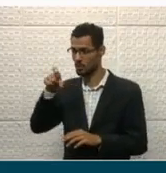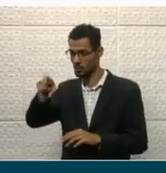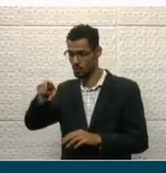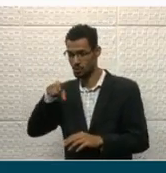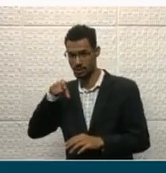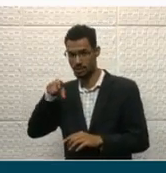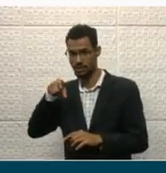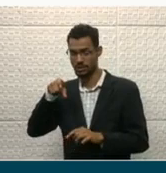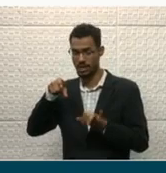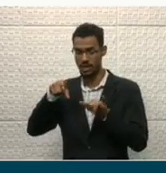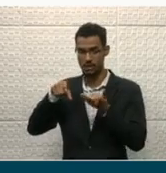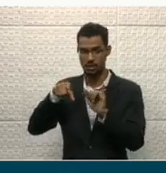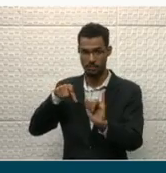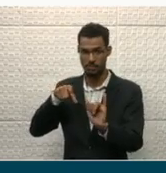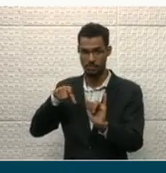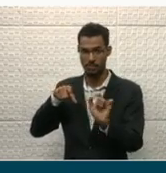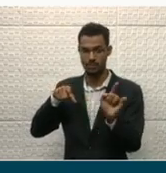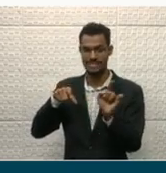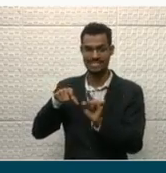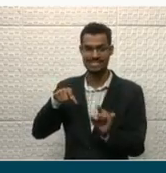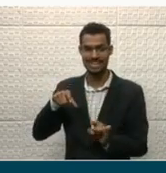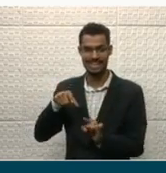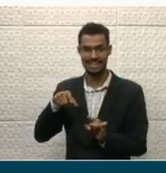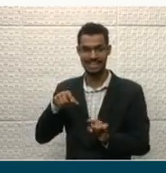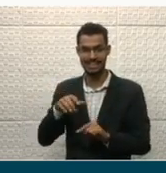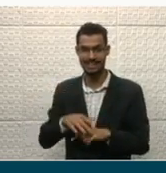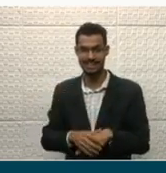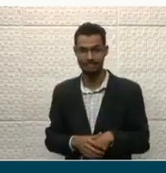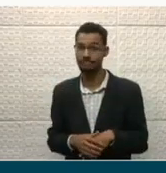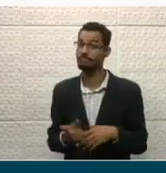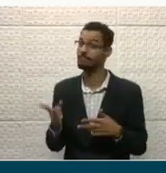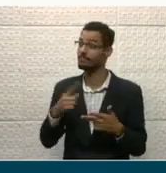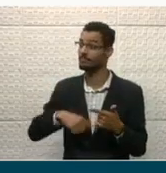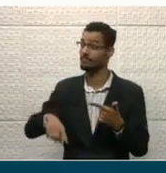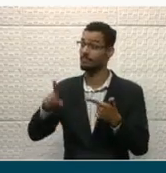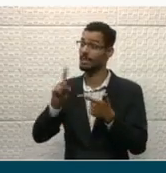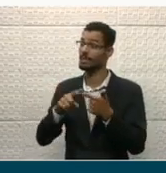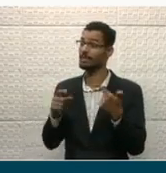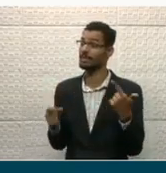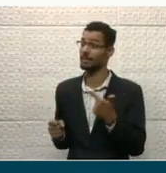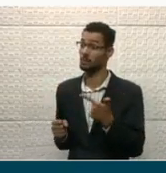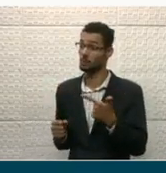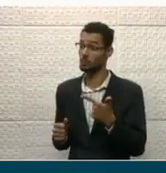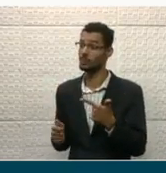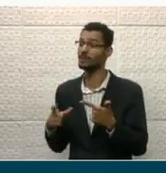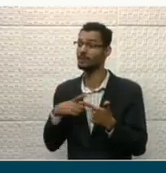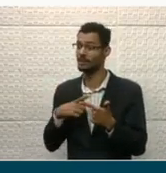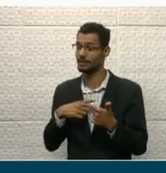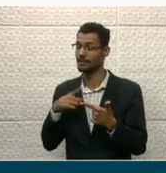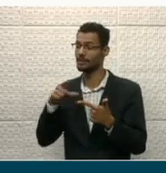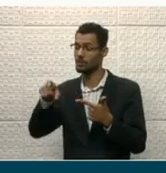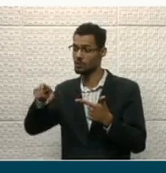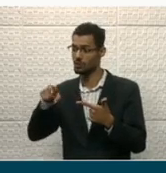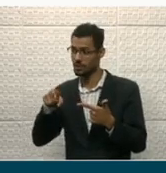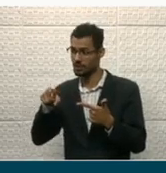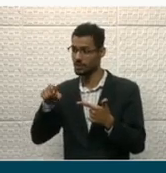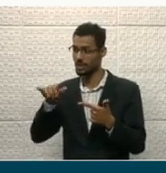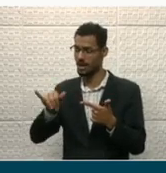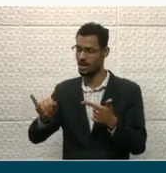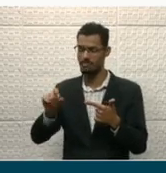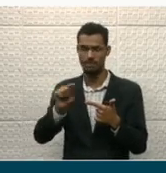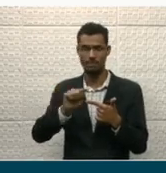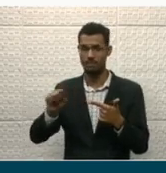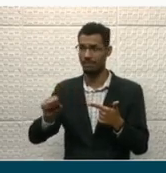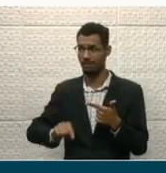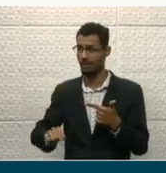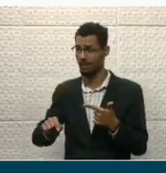x, de y e de z. Na segunda linha, temos os coeficientes de x, y